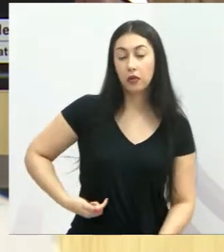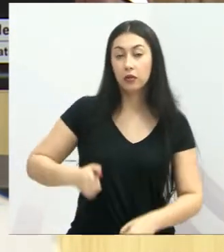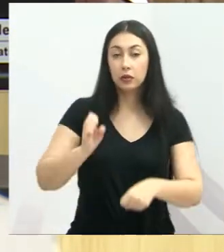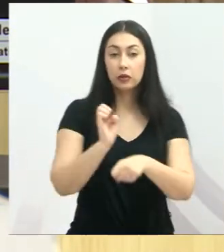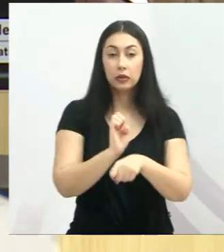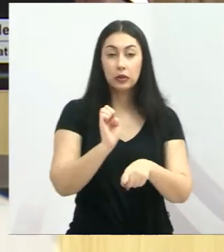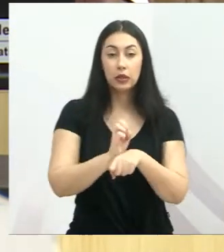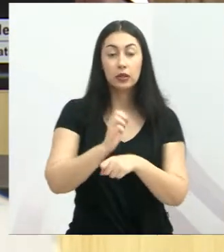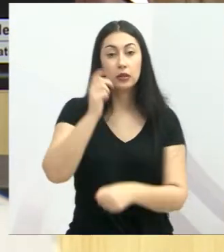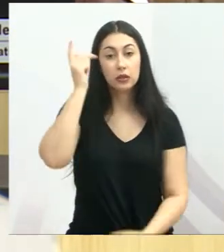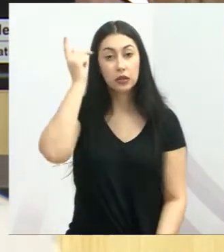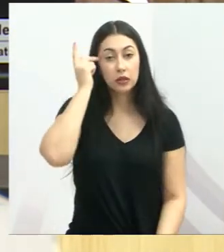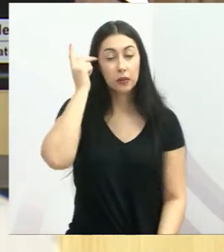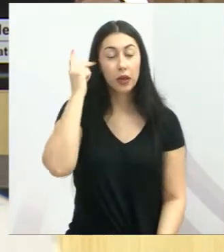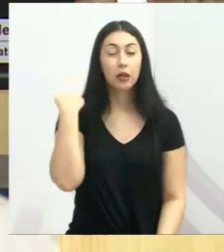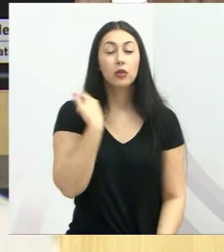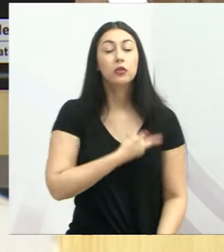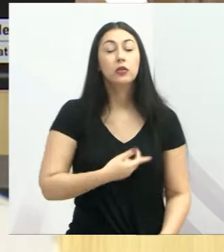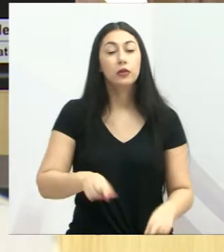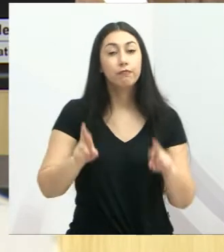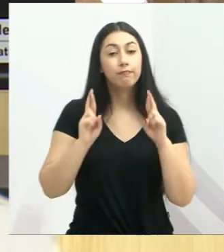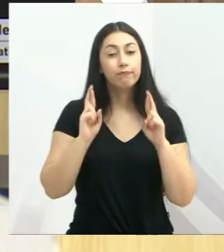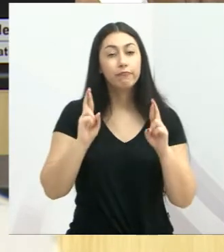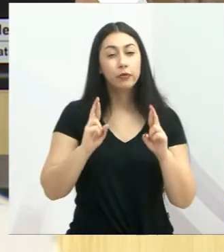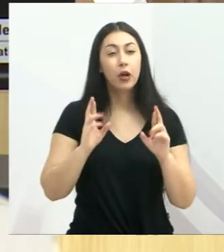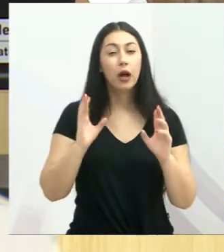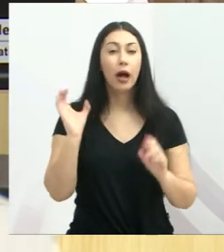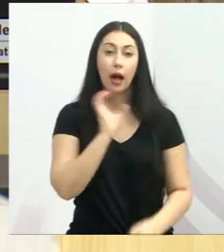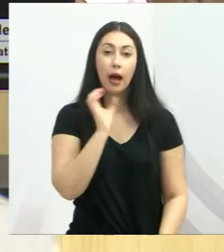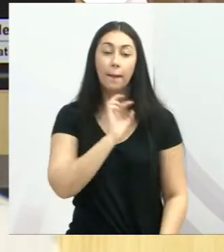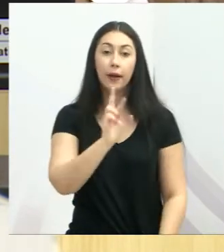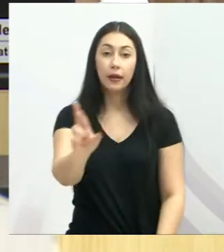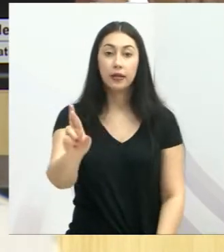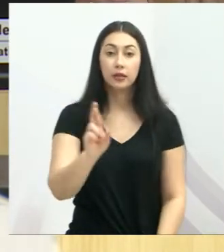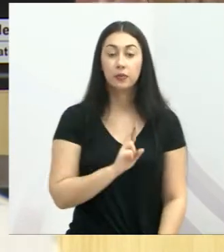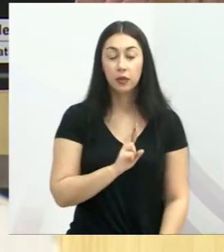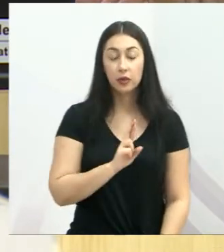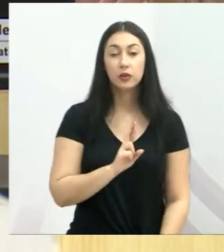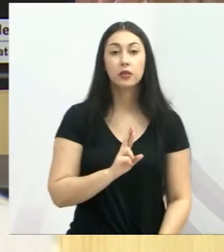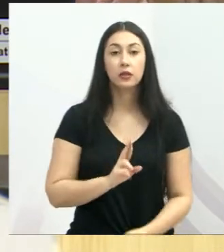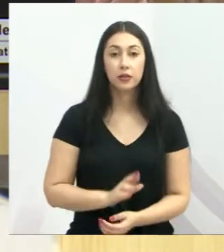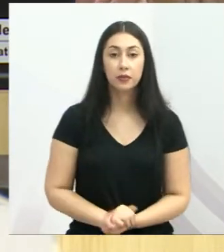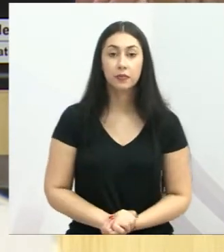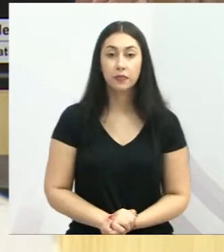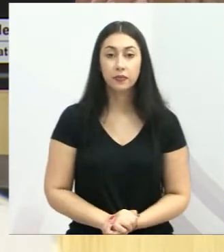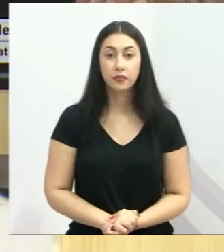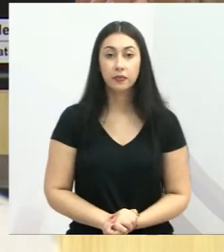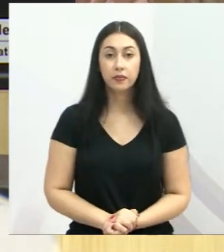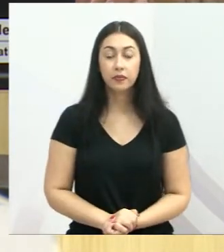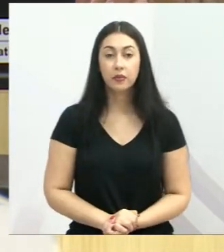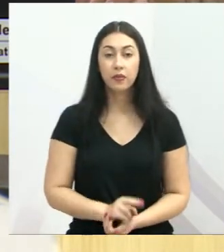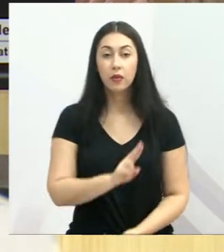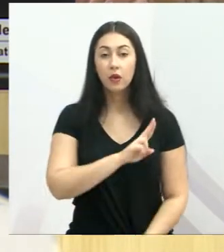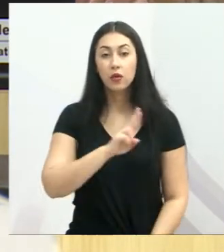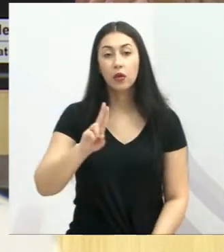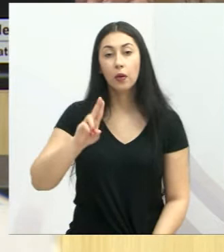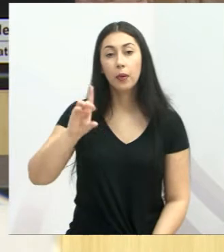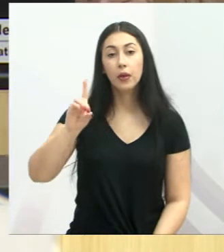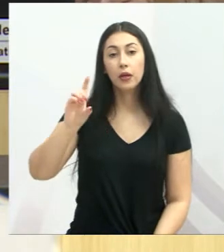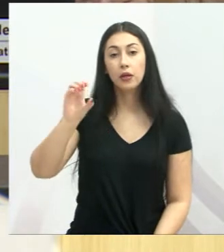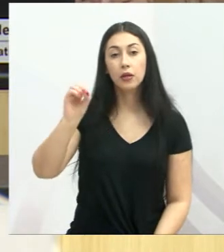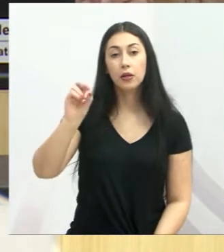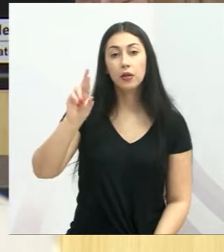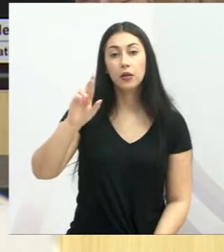Estado, na expectativa de breve manifestação do excelentíssimo senhor João Dória